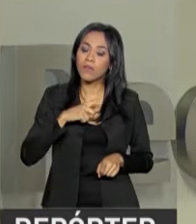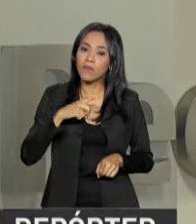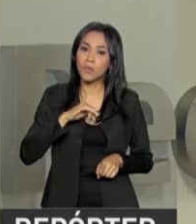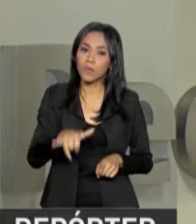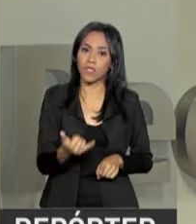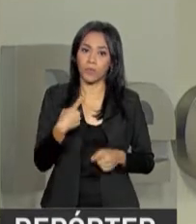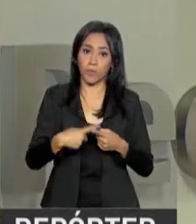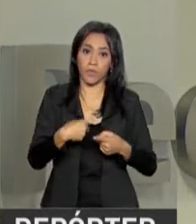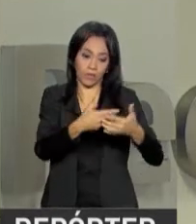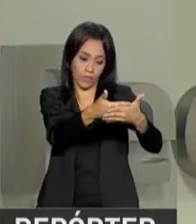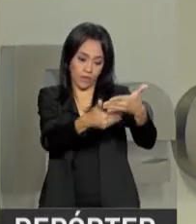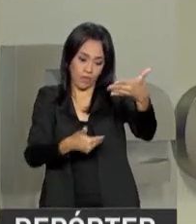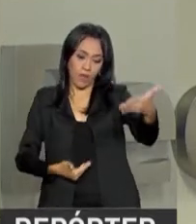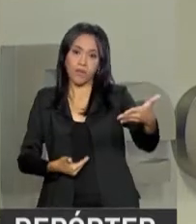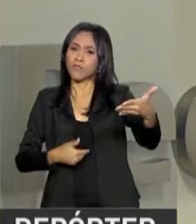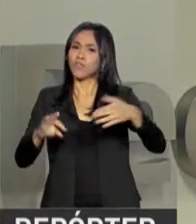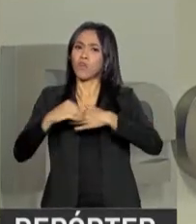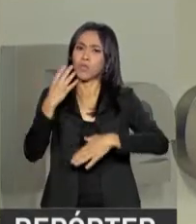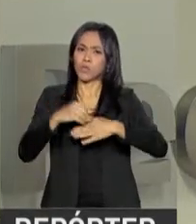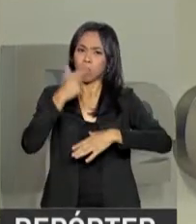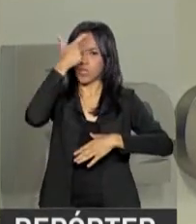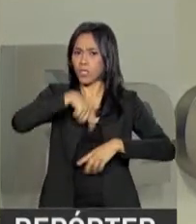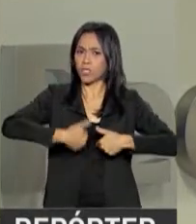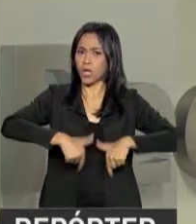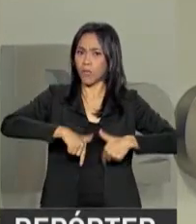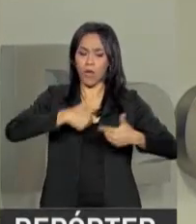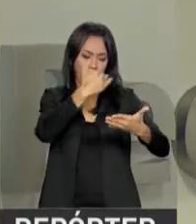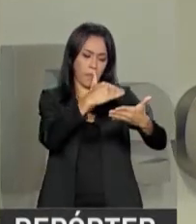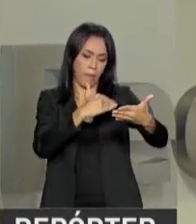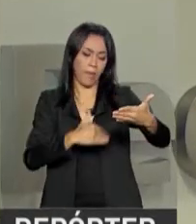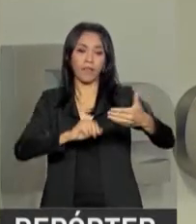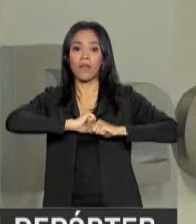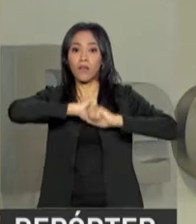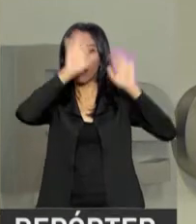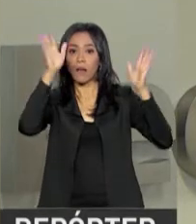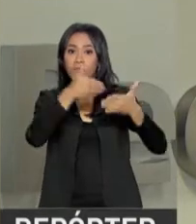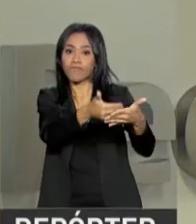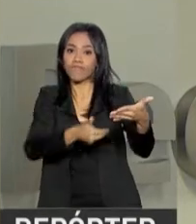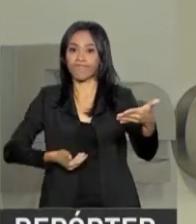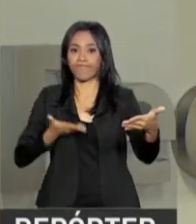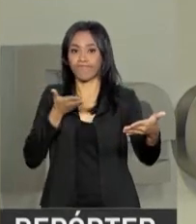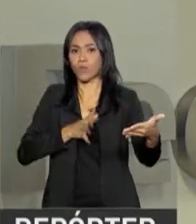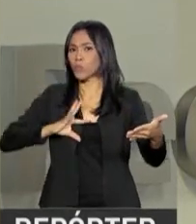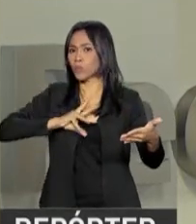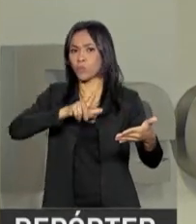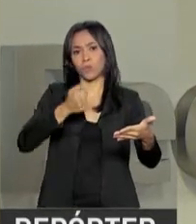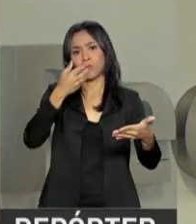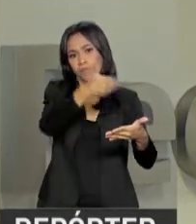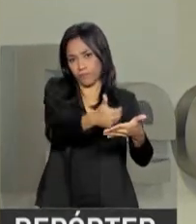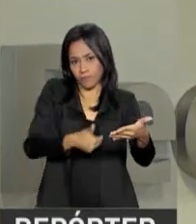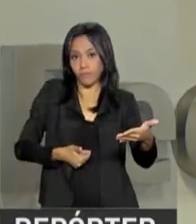as informações dos vínculos trabalhistas dele será muito mais transparente e vai ter informação é completa a a